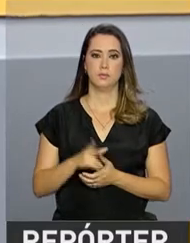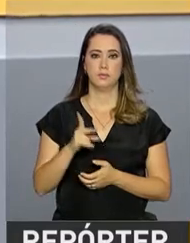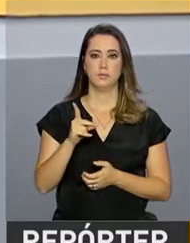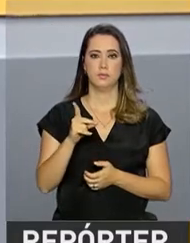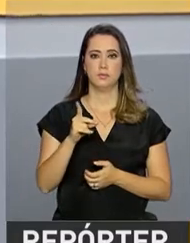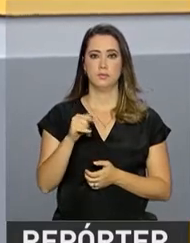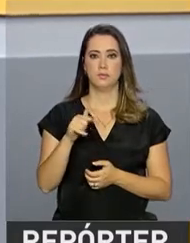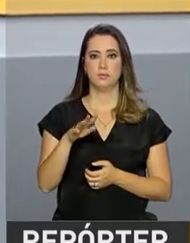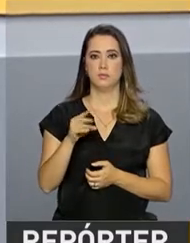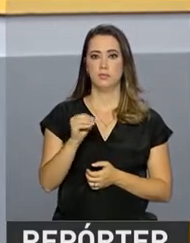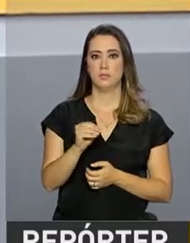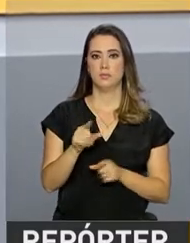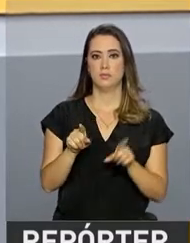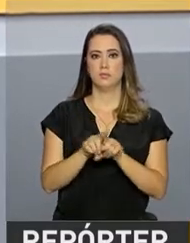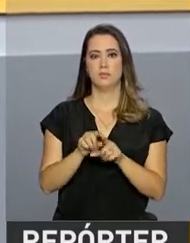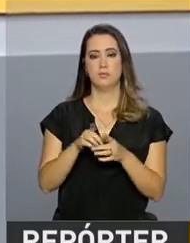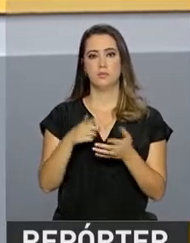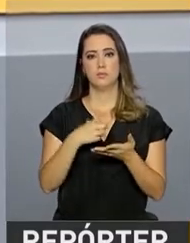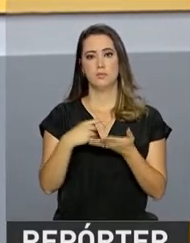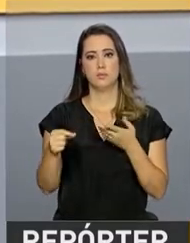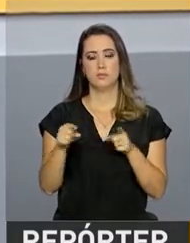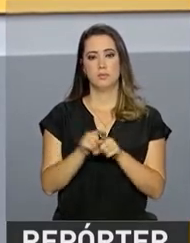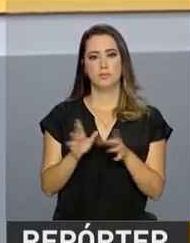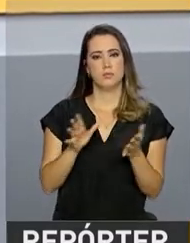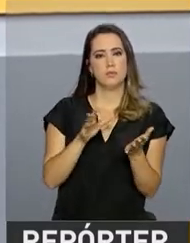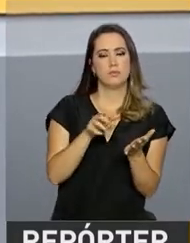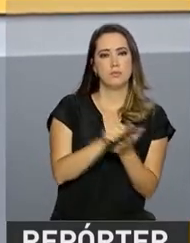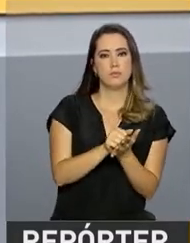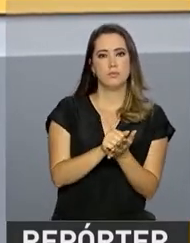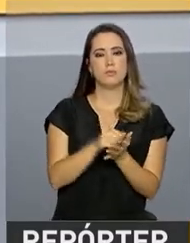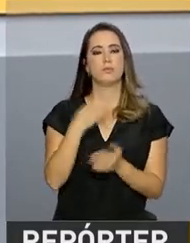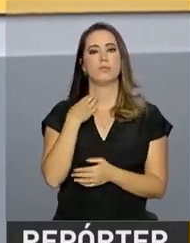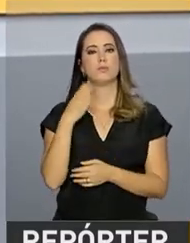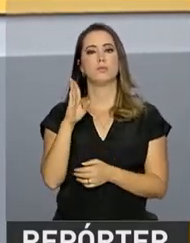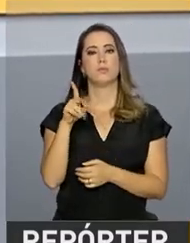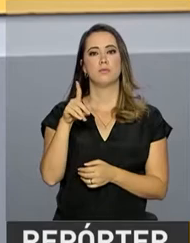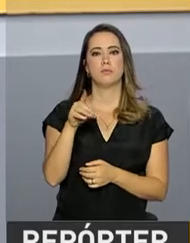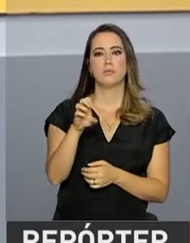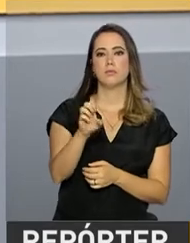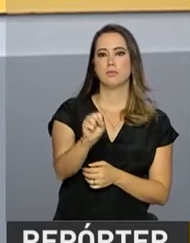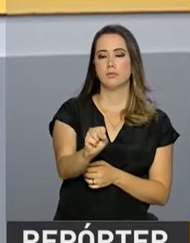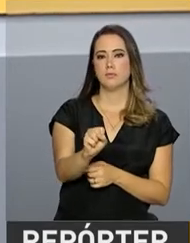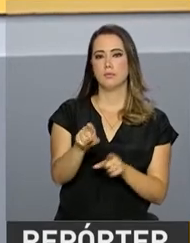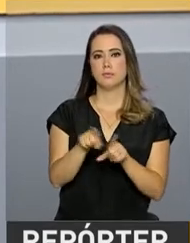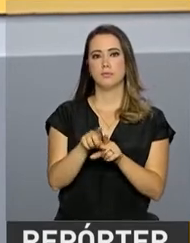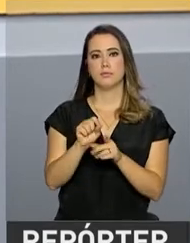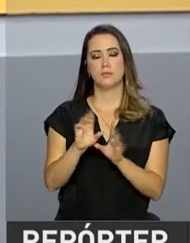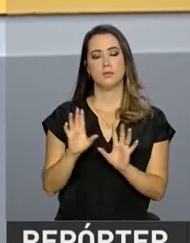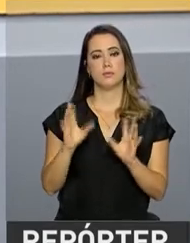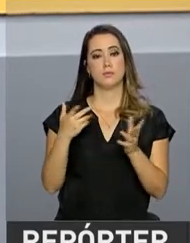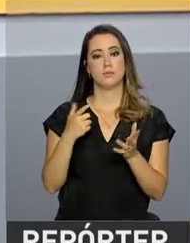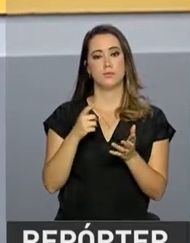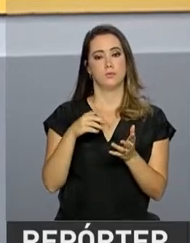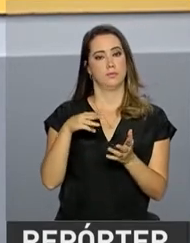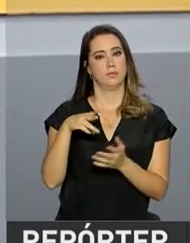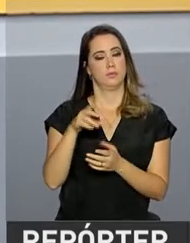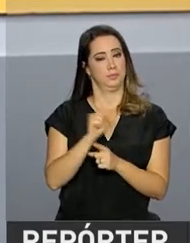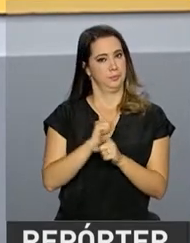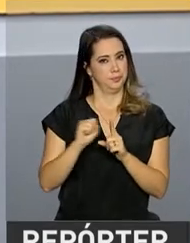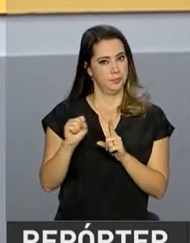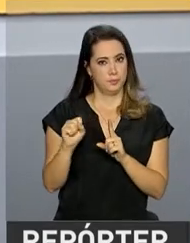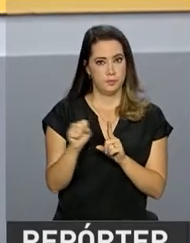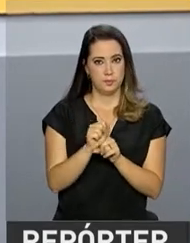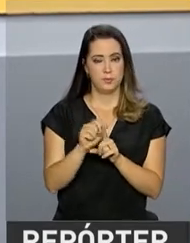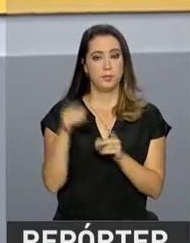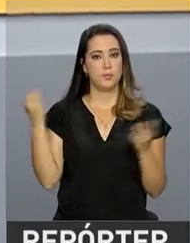ministro do planejamento deixou o ministério e tomou posse no bnds banco nacional de desenvolvimento econômico e social